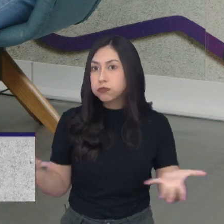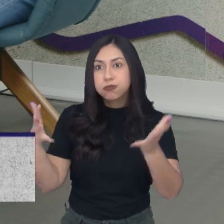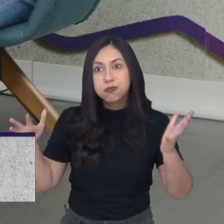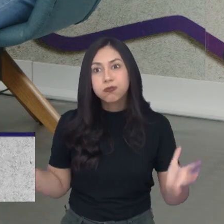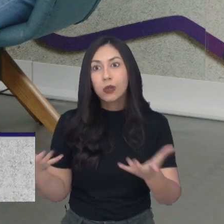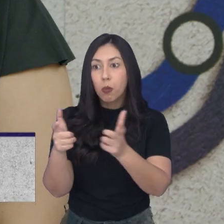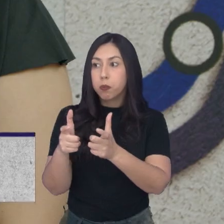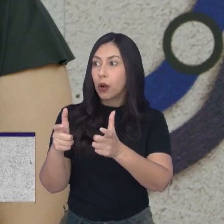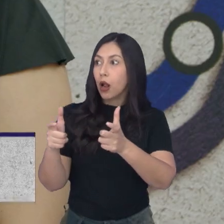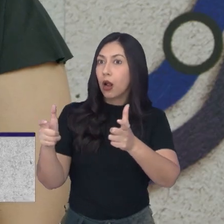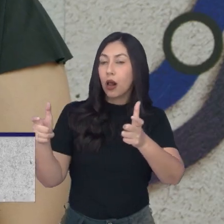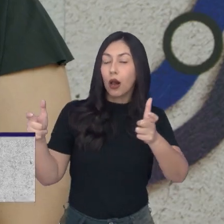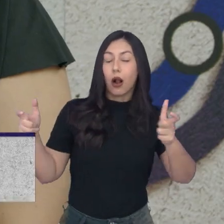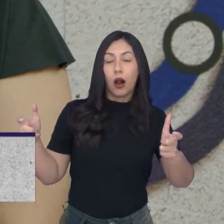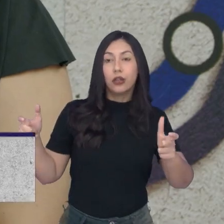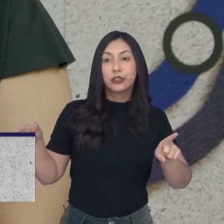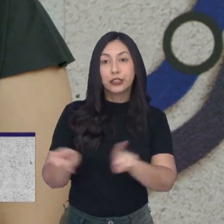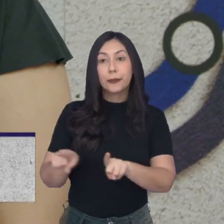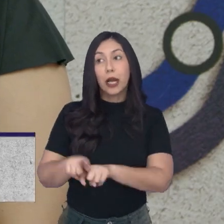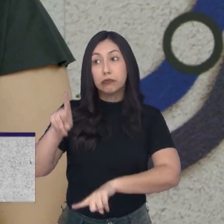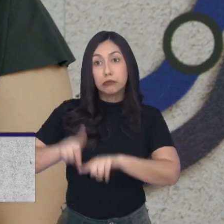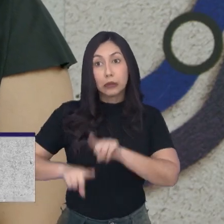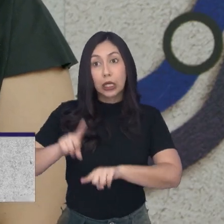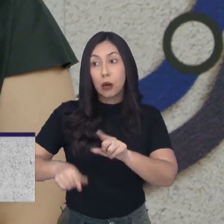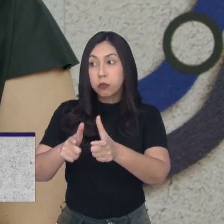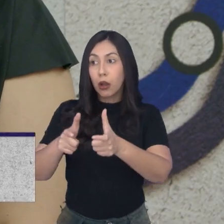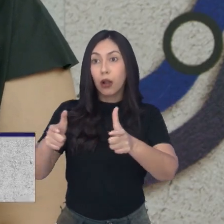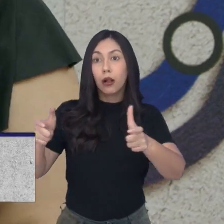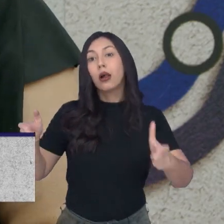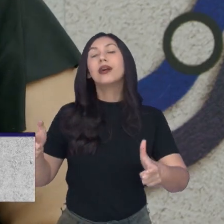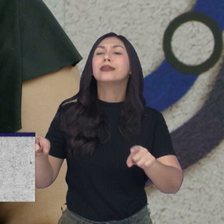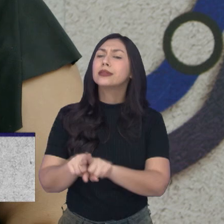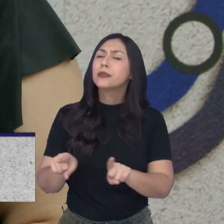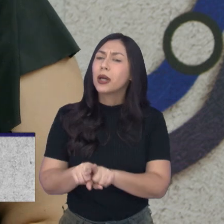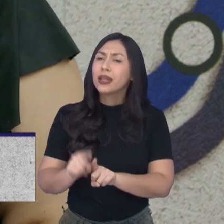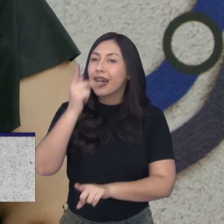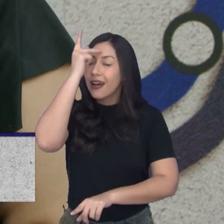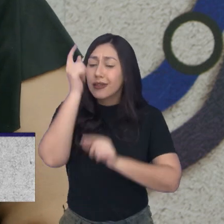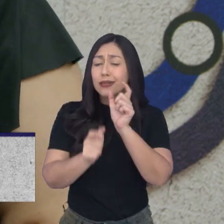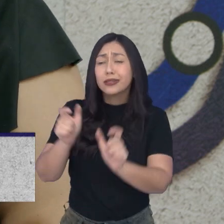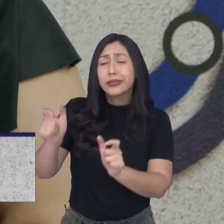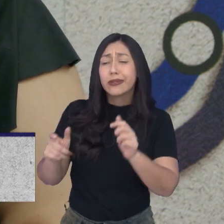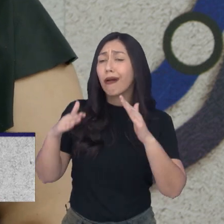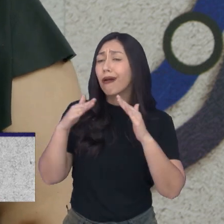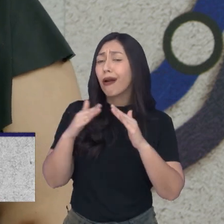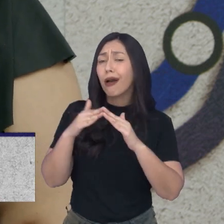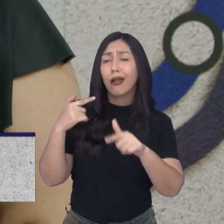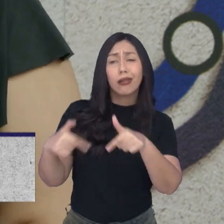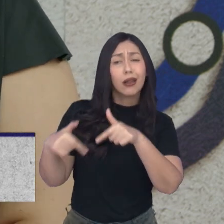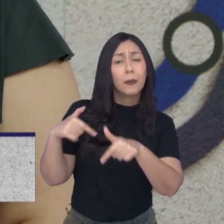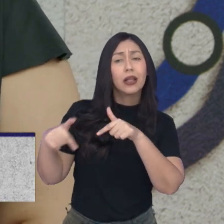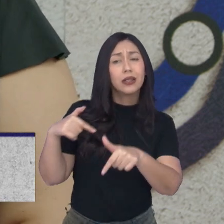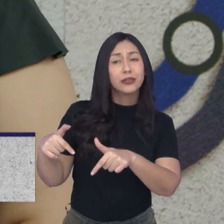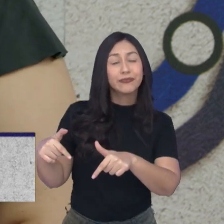para aumentar esse número, aumentar essa demanda, né? E também, né, como as pessoas ficaram muito tempo trabalhando em casa, aumentou também o